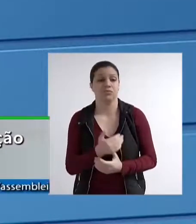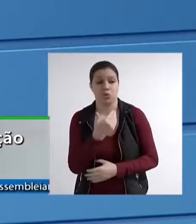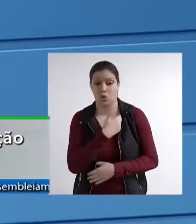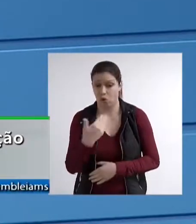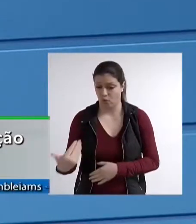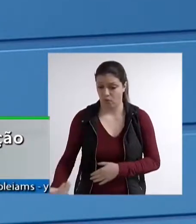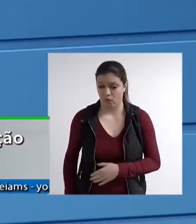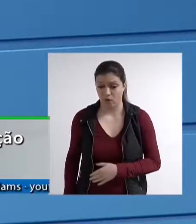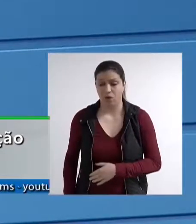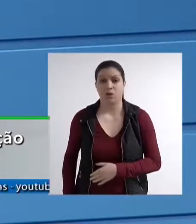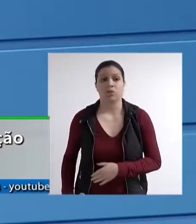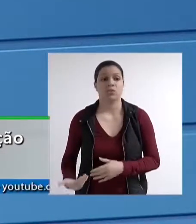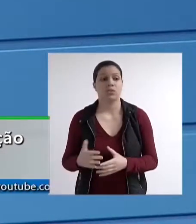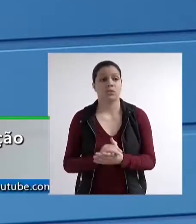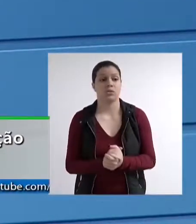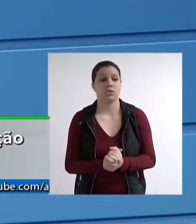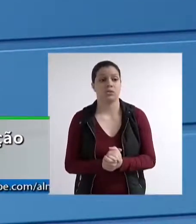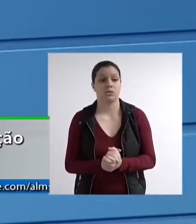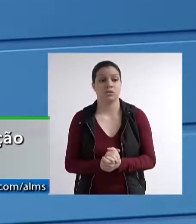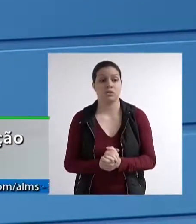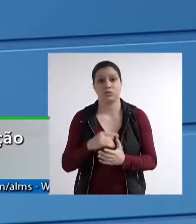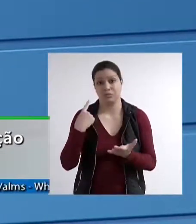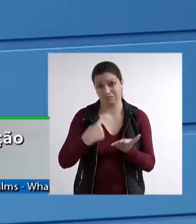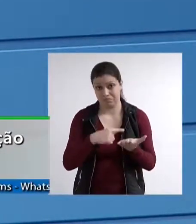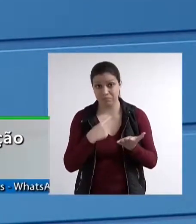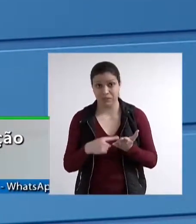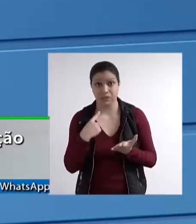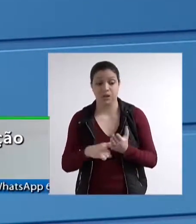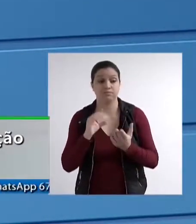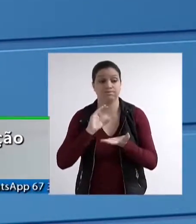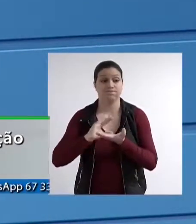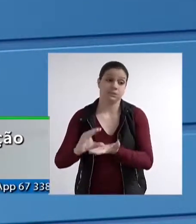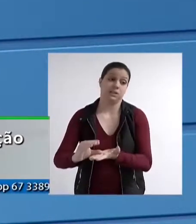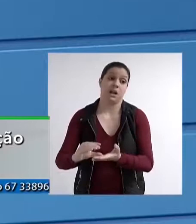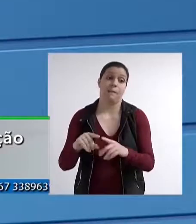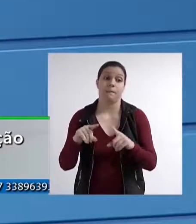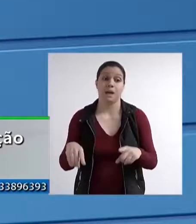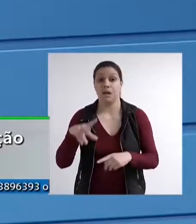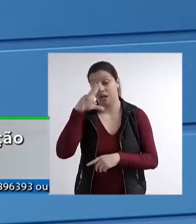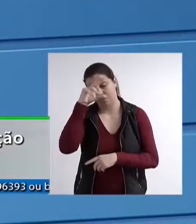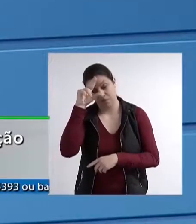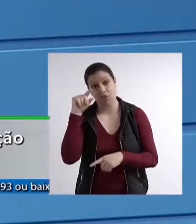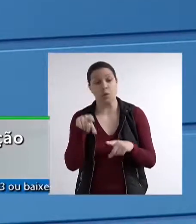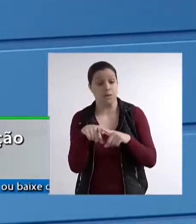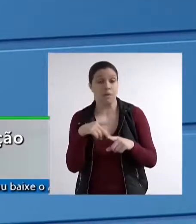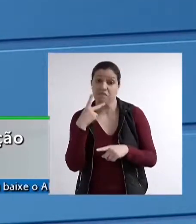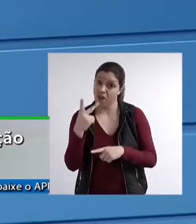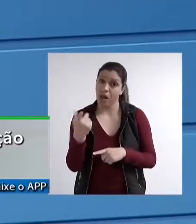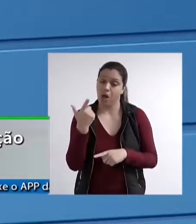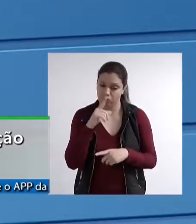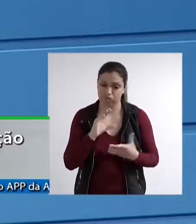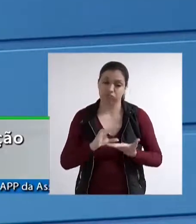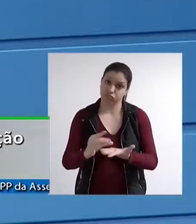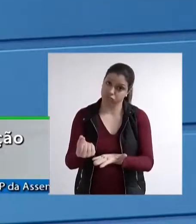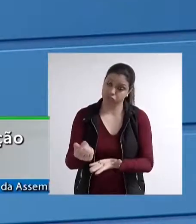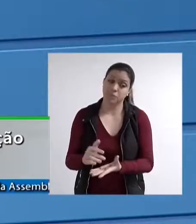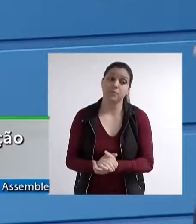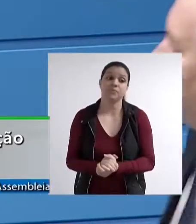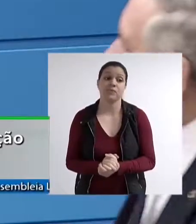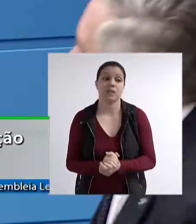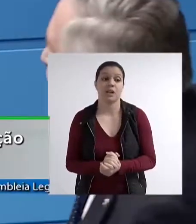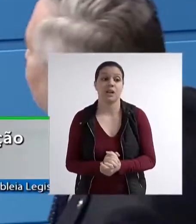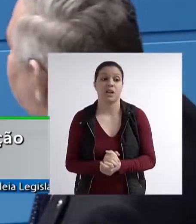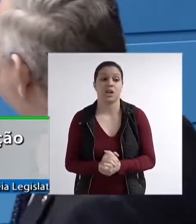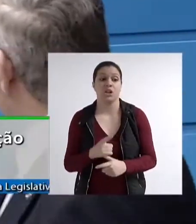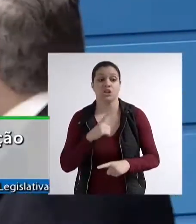governo aquilo que foi pactuado está em dia. A prefeitura alega que está em dia. Nós tínhamos aí esse